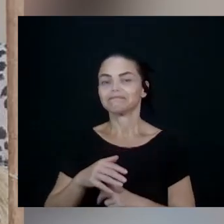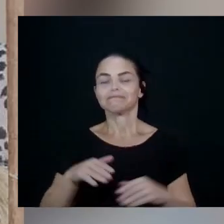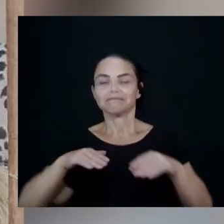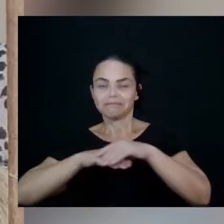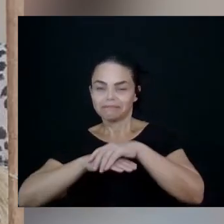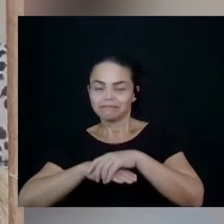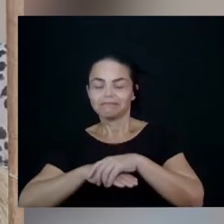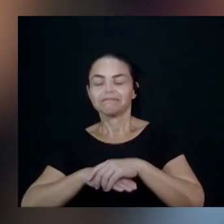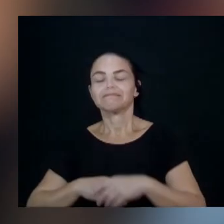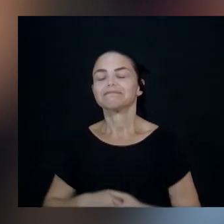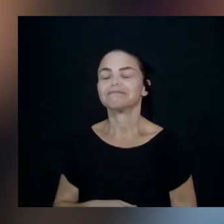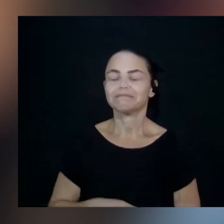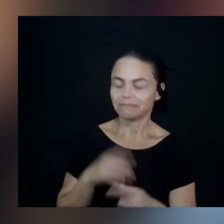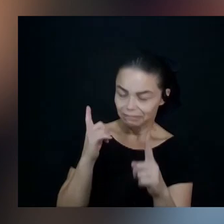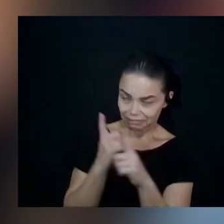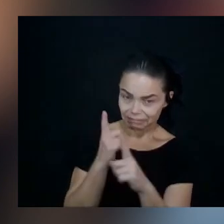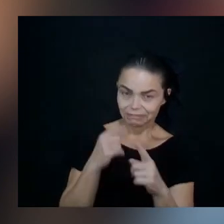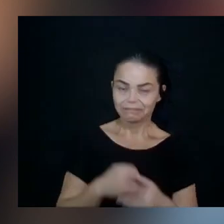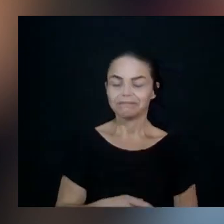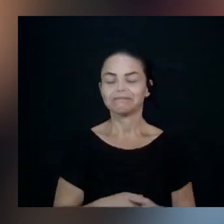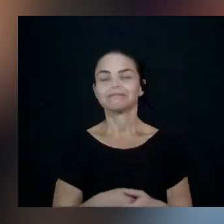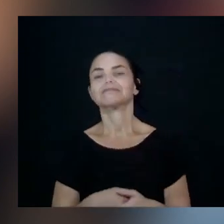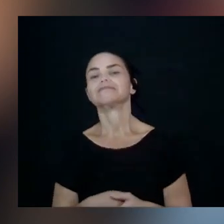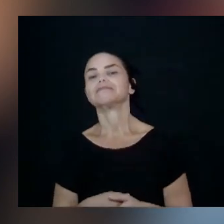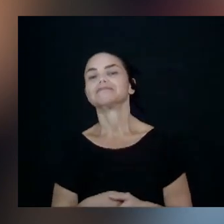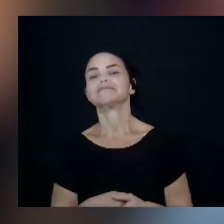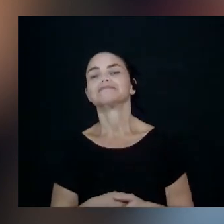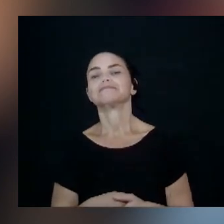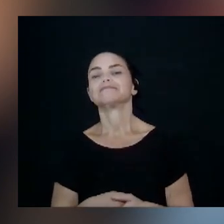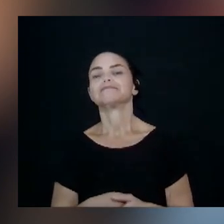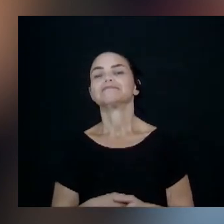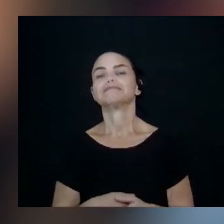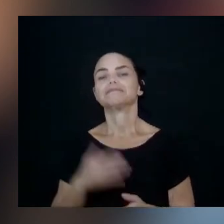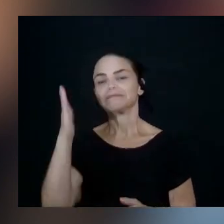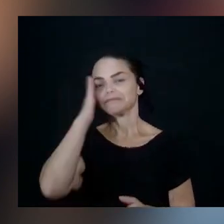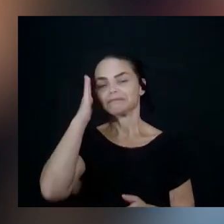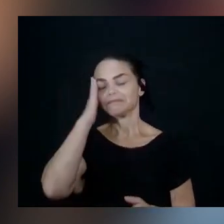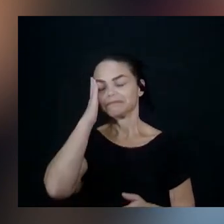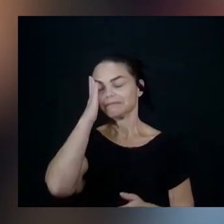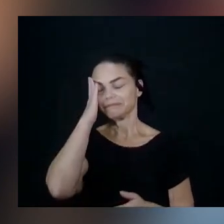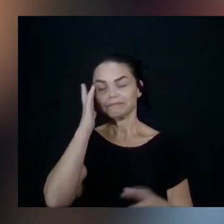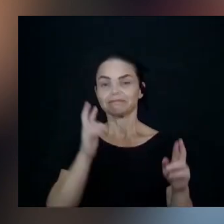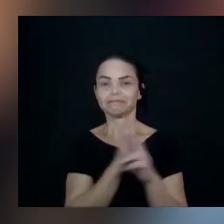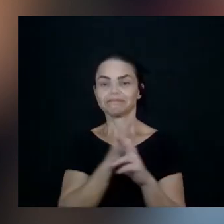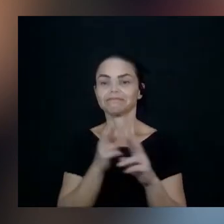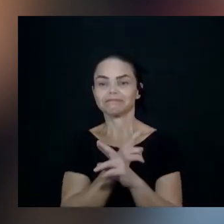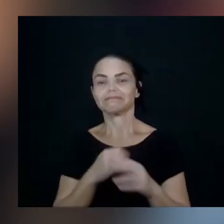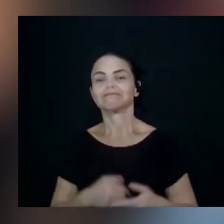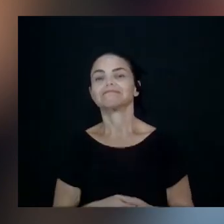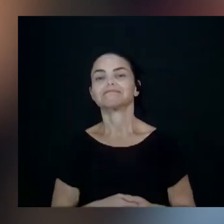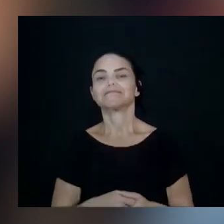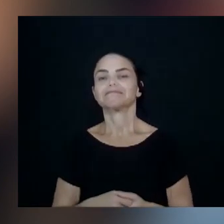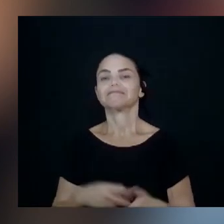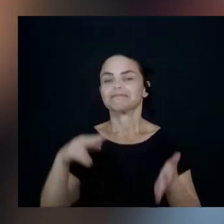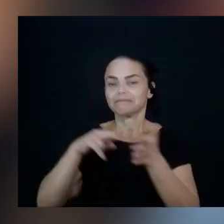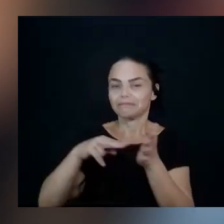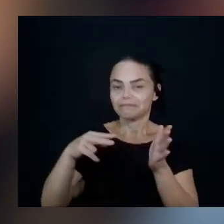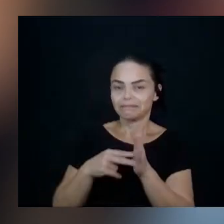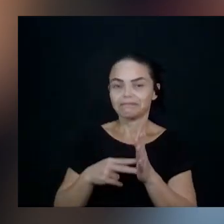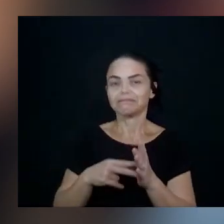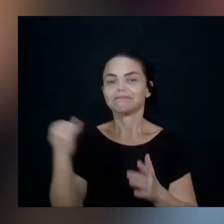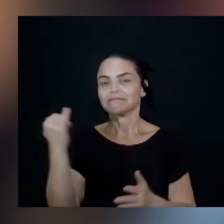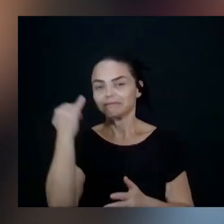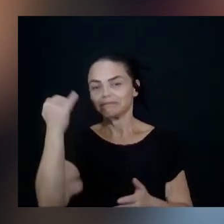de Calçados, e a gente acabou se encontrando e entendendo que essa relação seria muito, né,